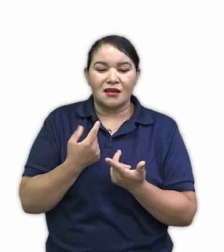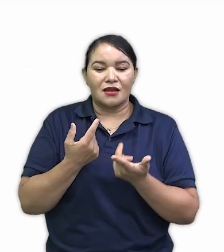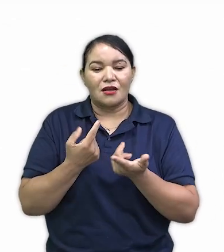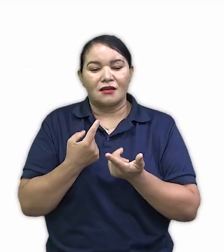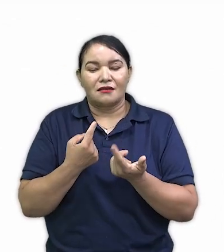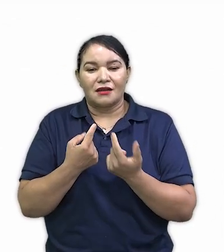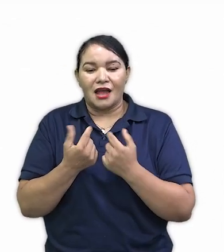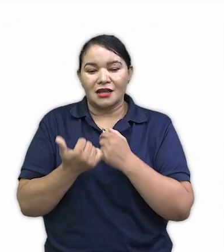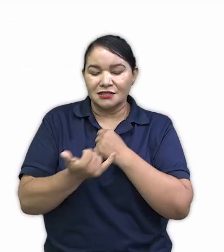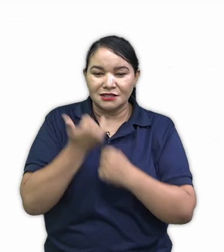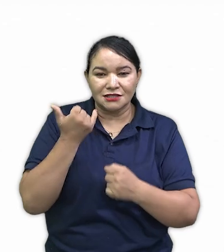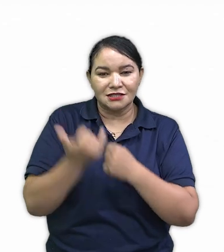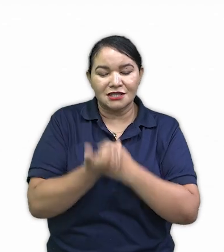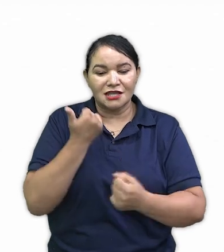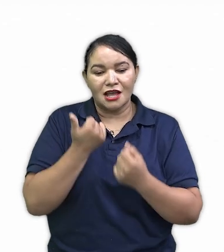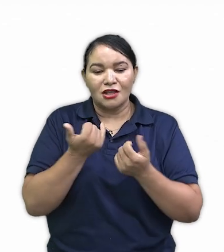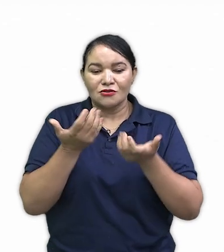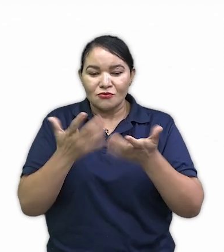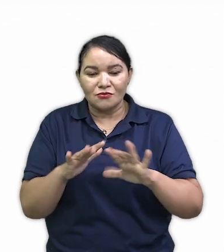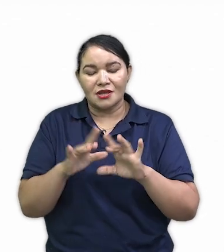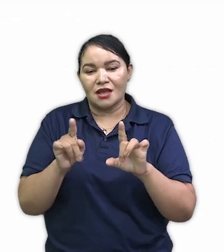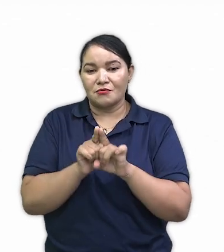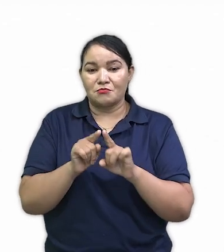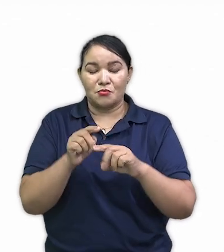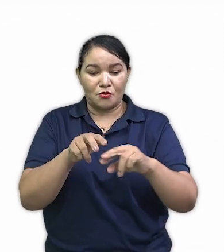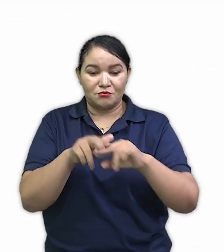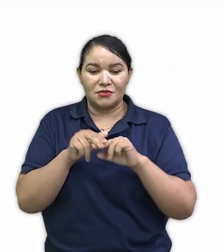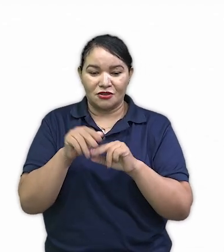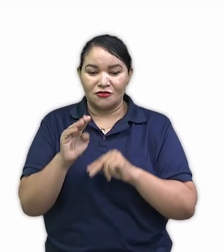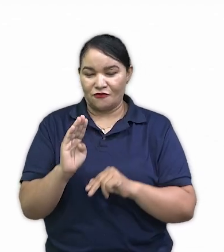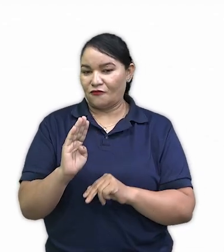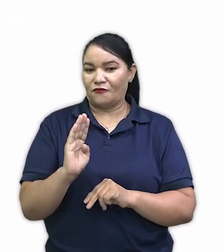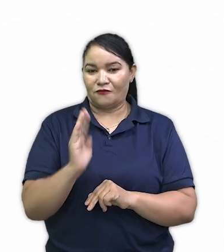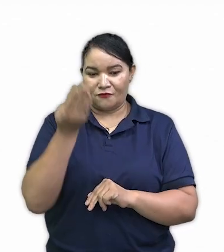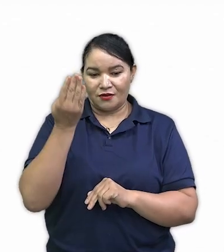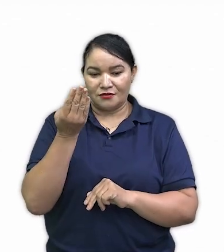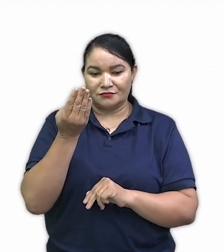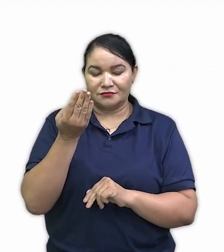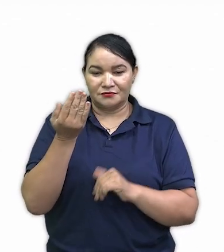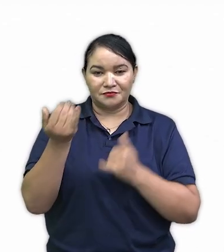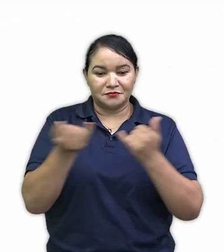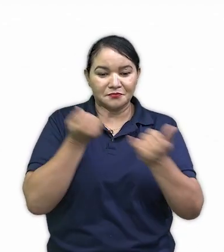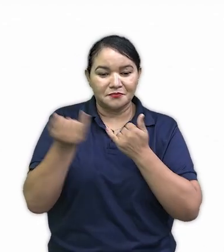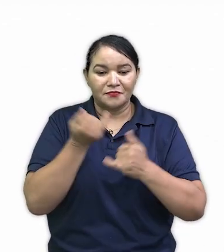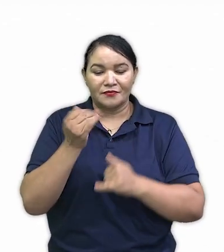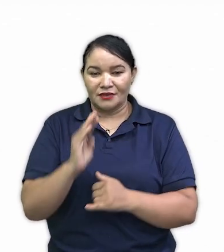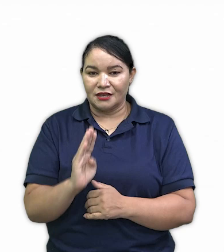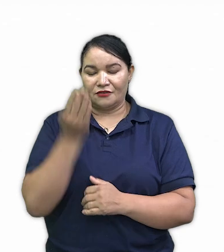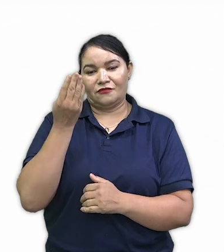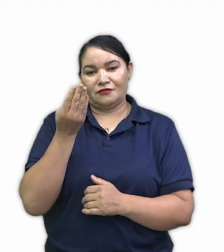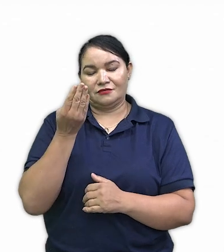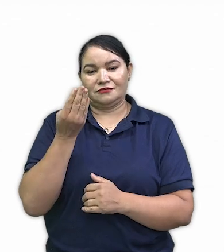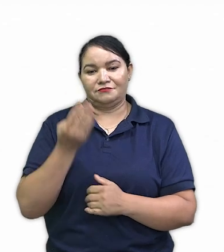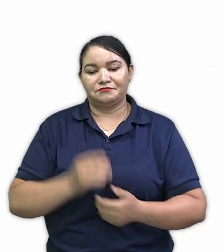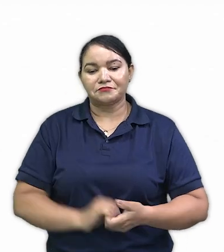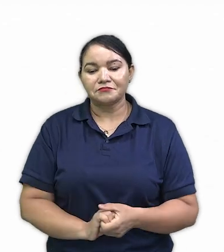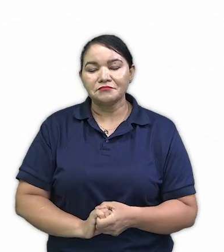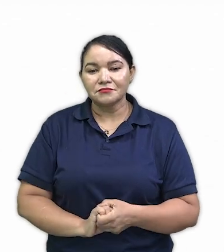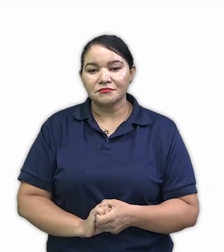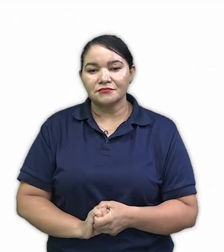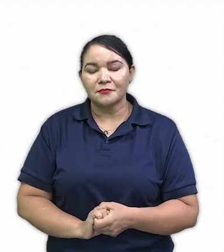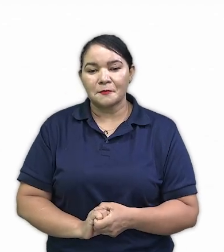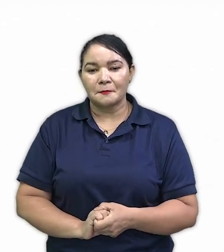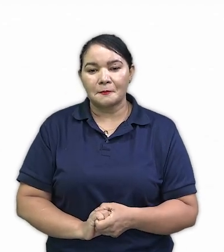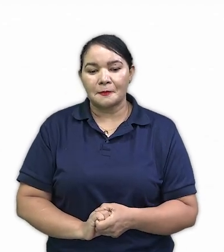de serem enganados por meio de mensagens falsas, que são os famosos e os famigerados fake